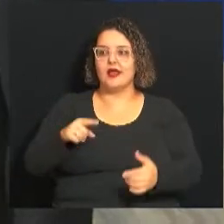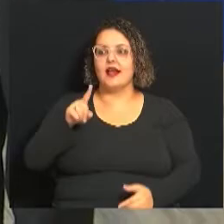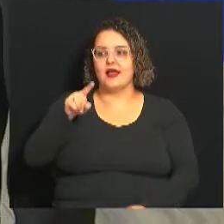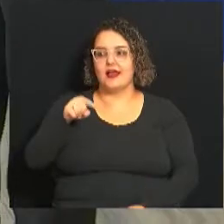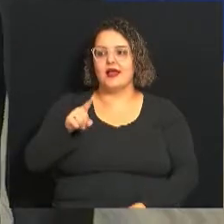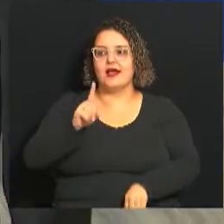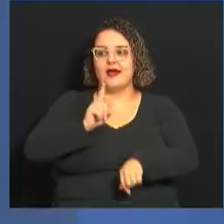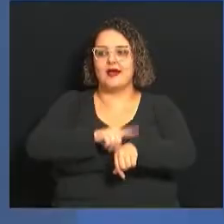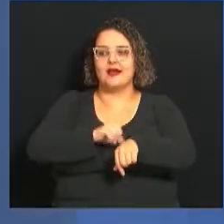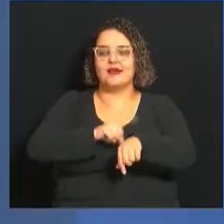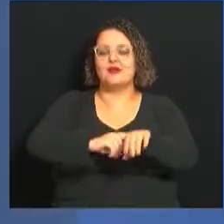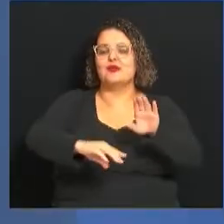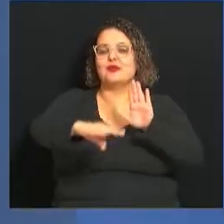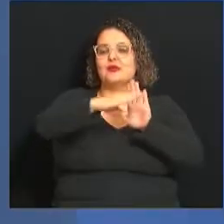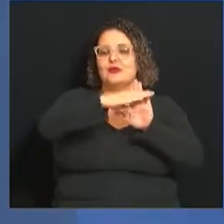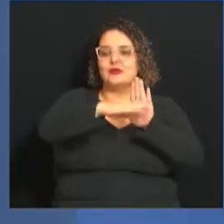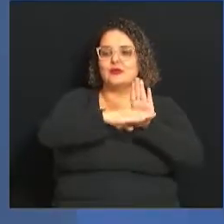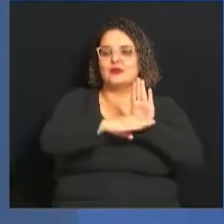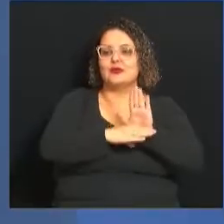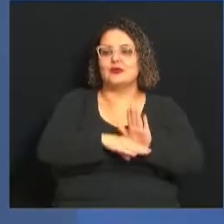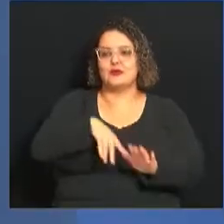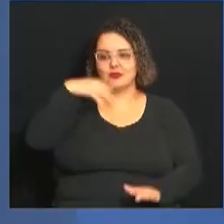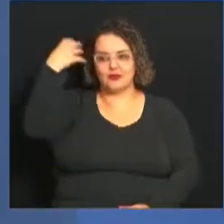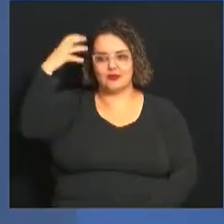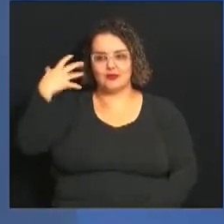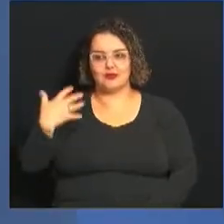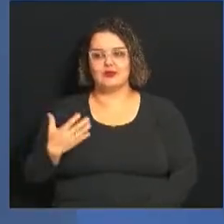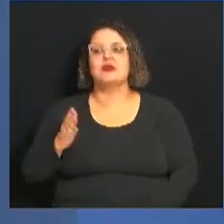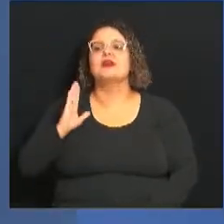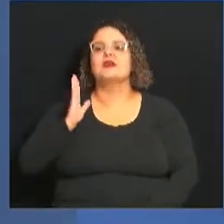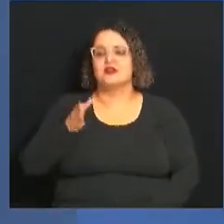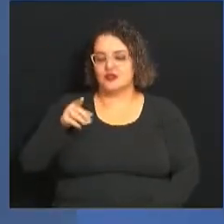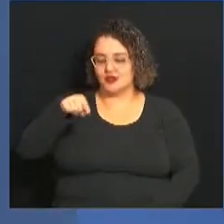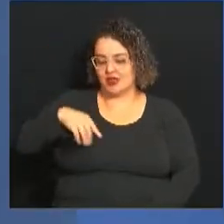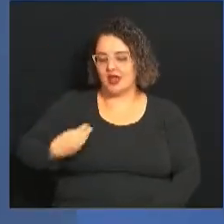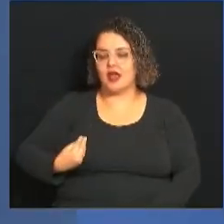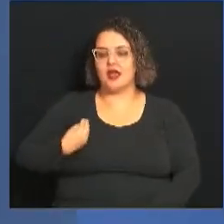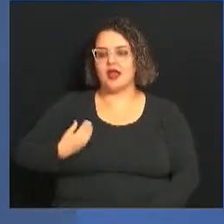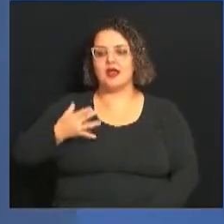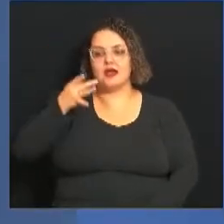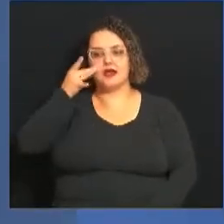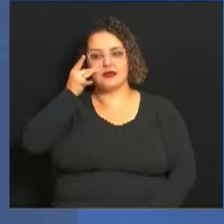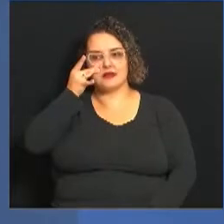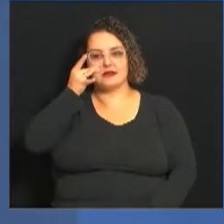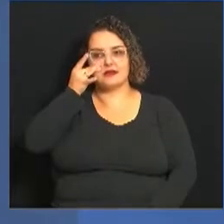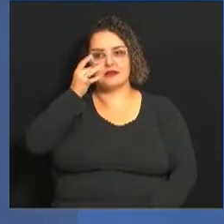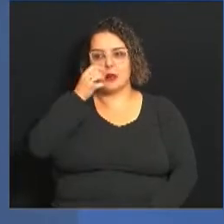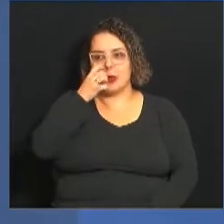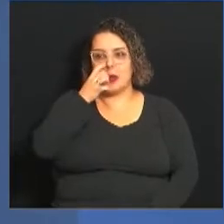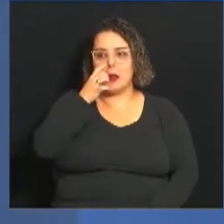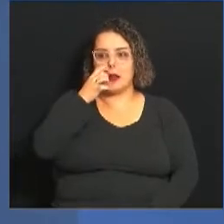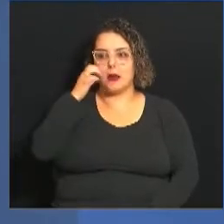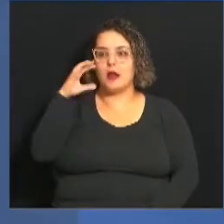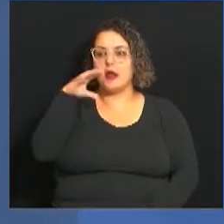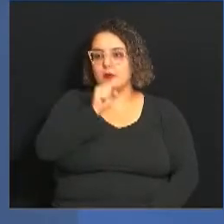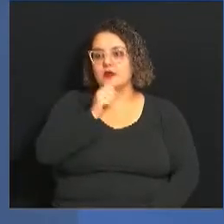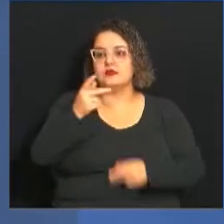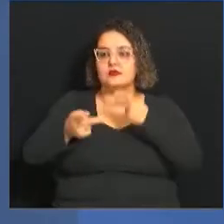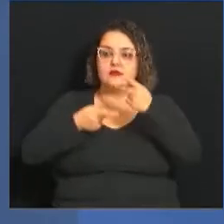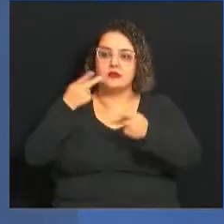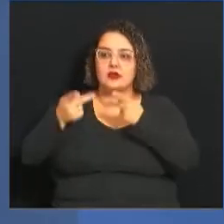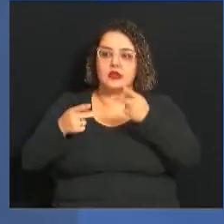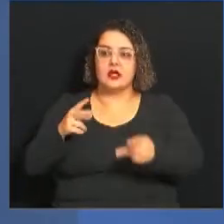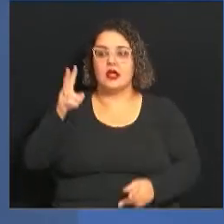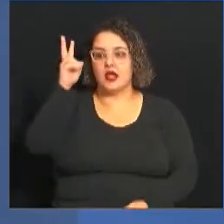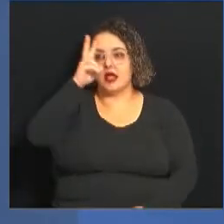Em Pauta. A vereadora Guida Calisto já está aqui no estúdio para dentro de instantes falar com a gente. A gente lembra